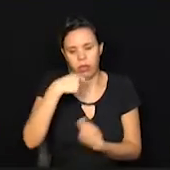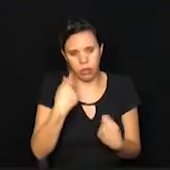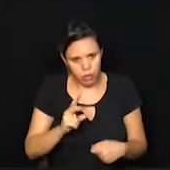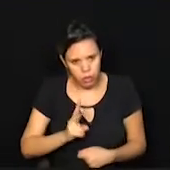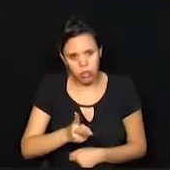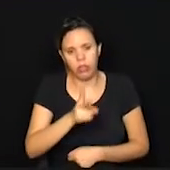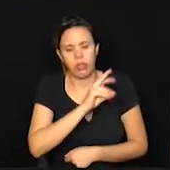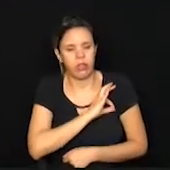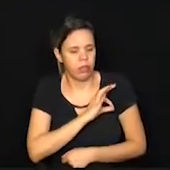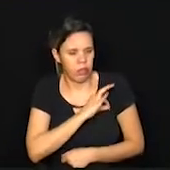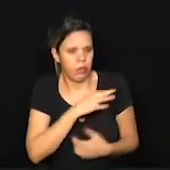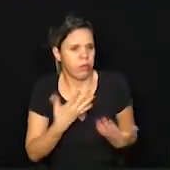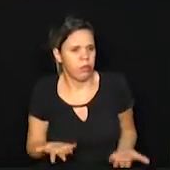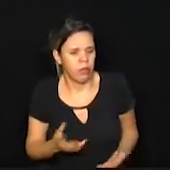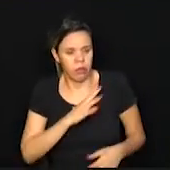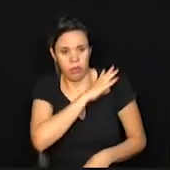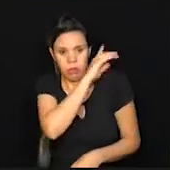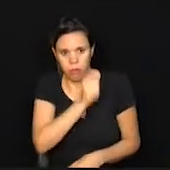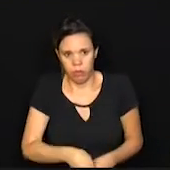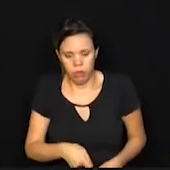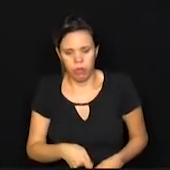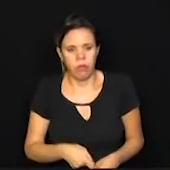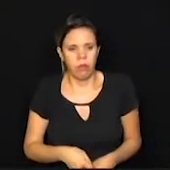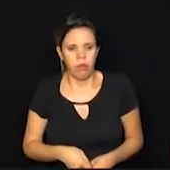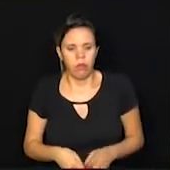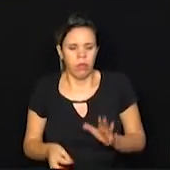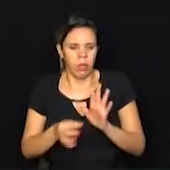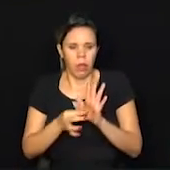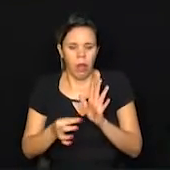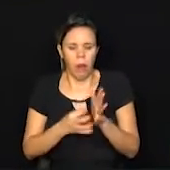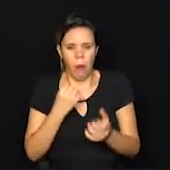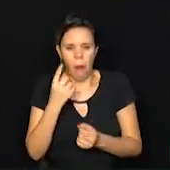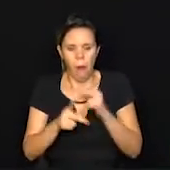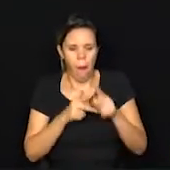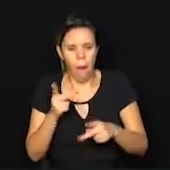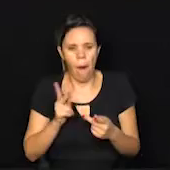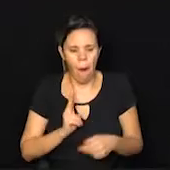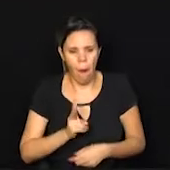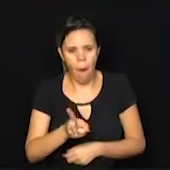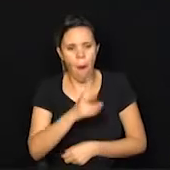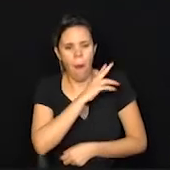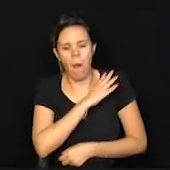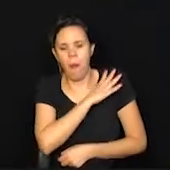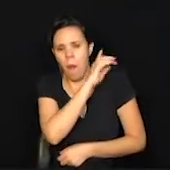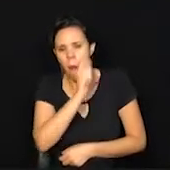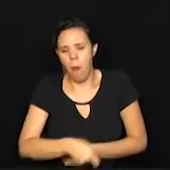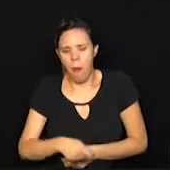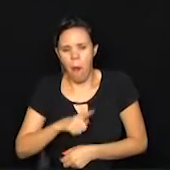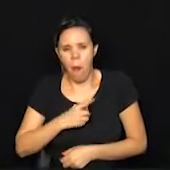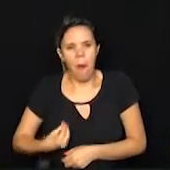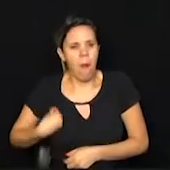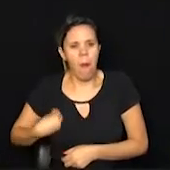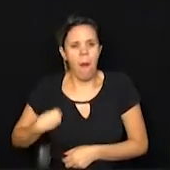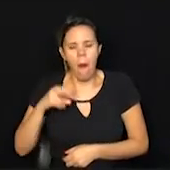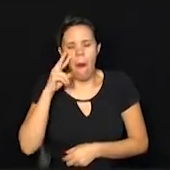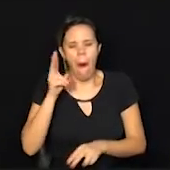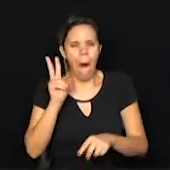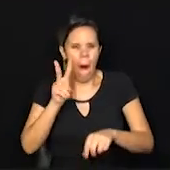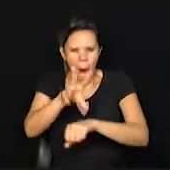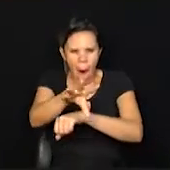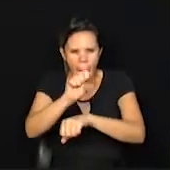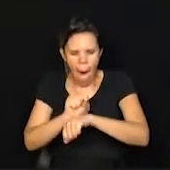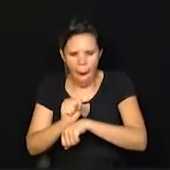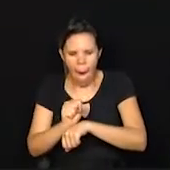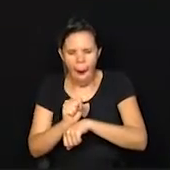manter a ditadura e um dos argumentos dos que diziam que tinha que manter a ditadura é que iria ver vingança